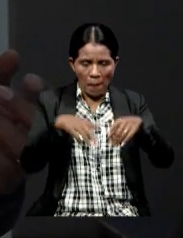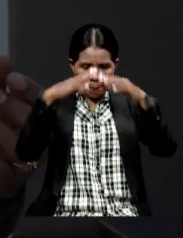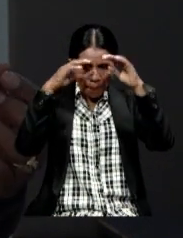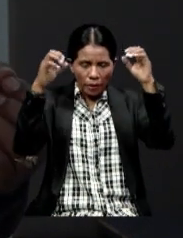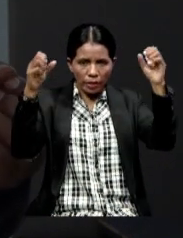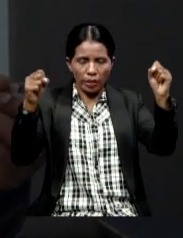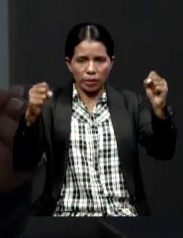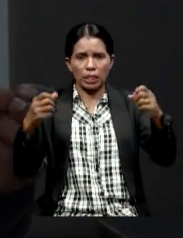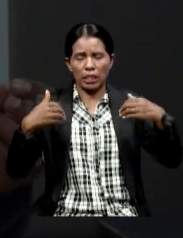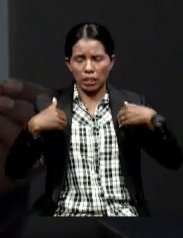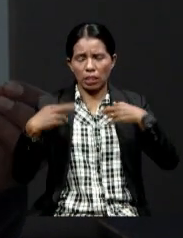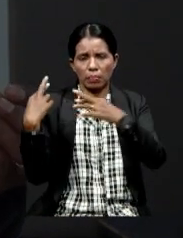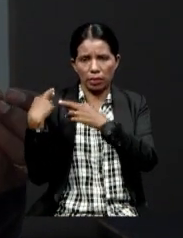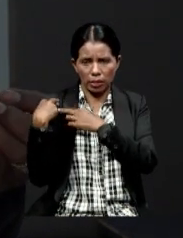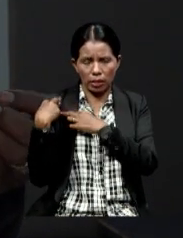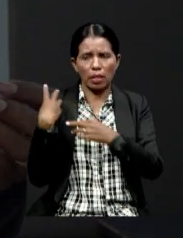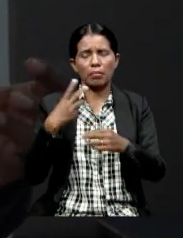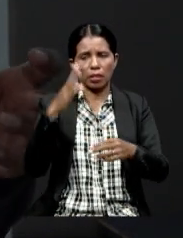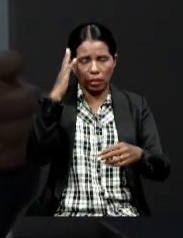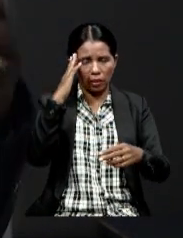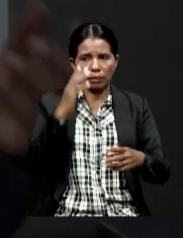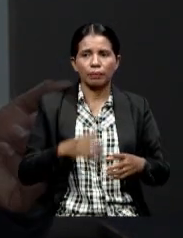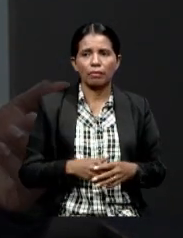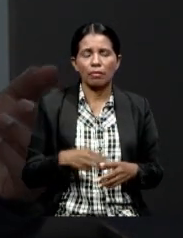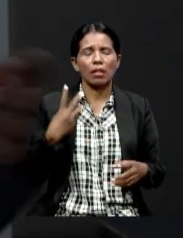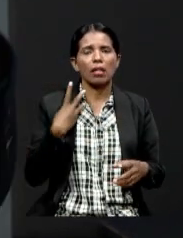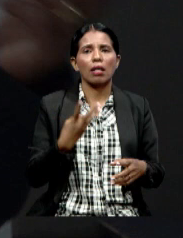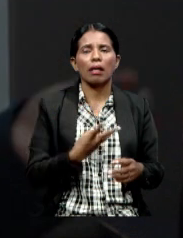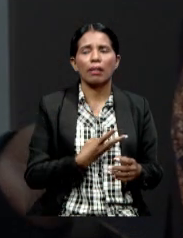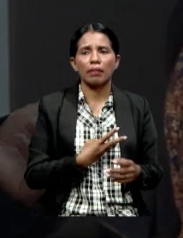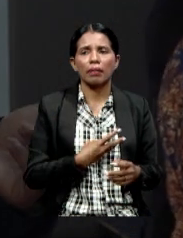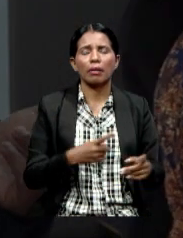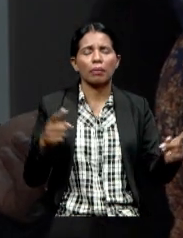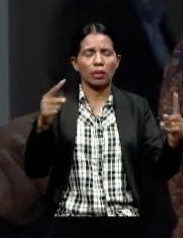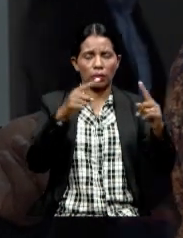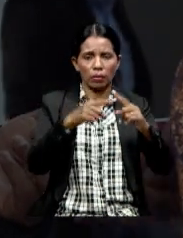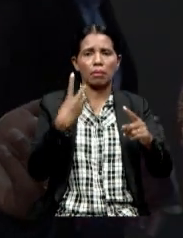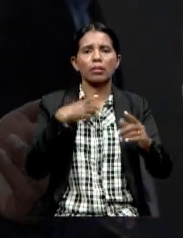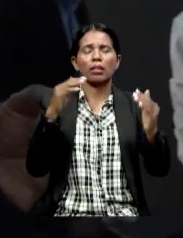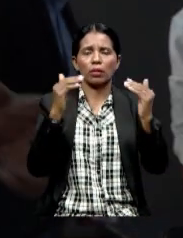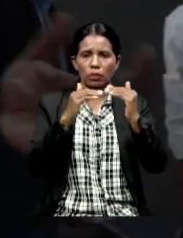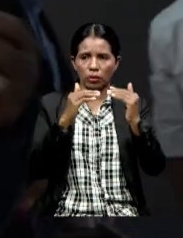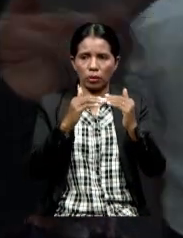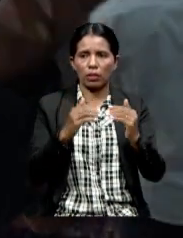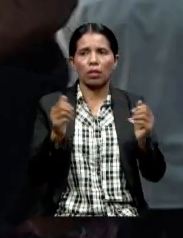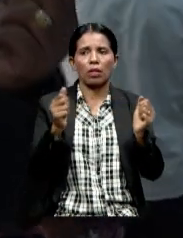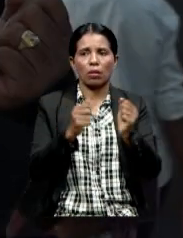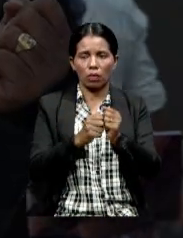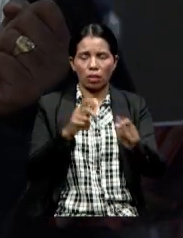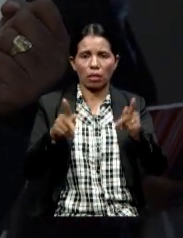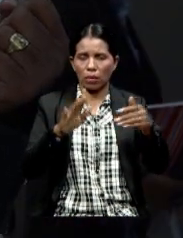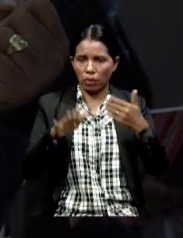minha responsabilidade moral, a minha, a mim, sei, toba, a mim, se ralo reunião, ou parte, se era